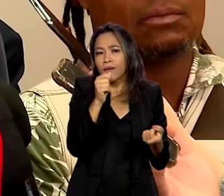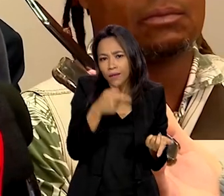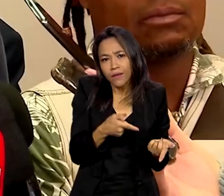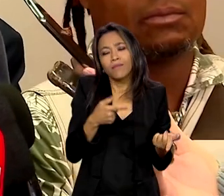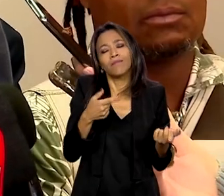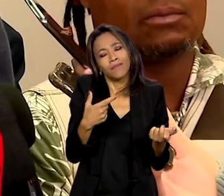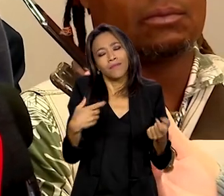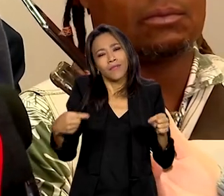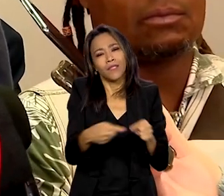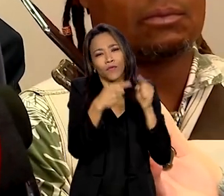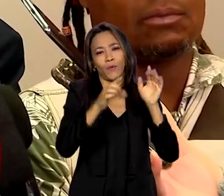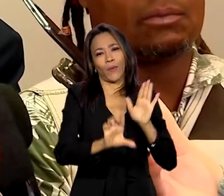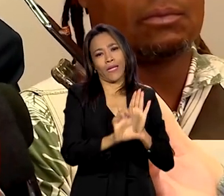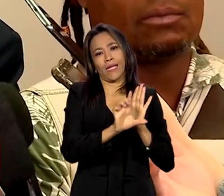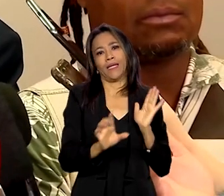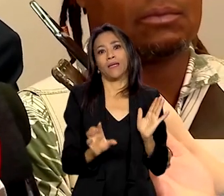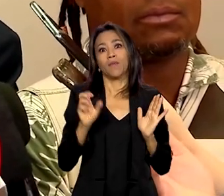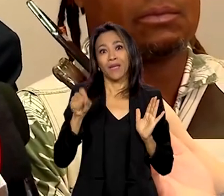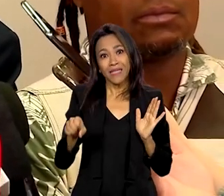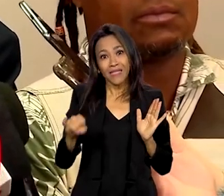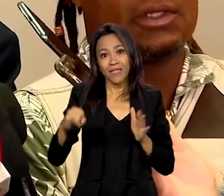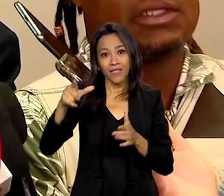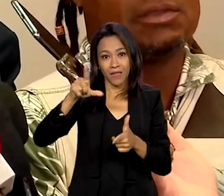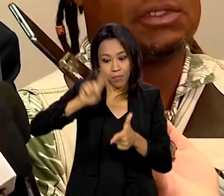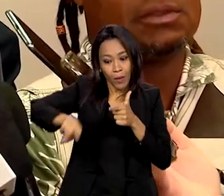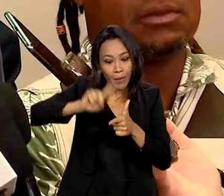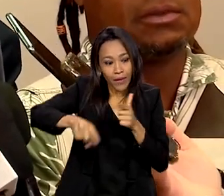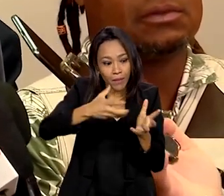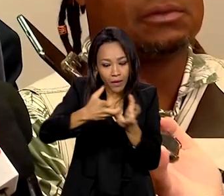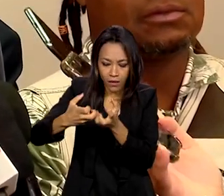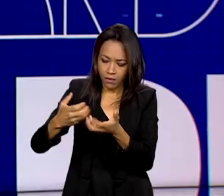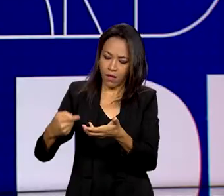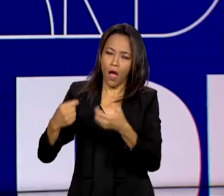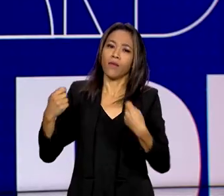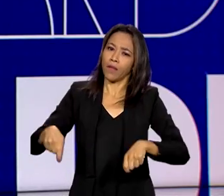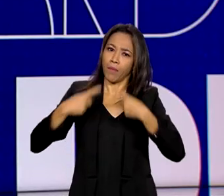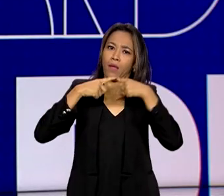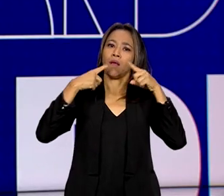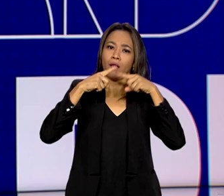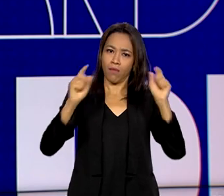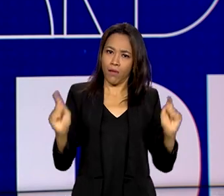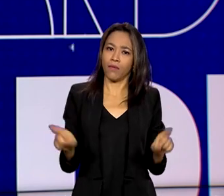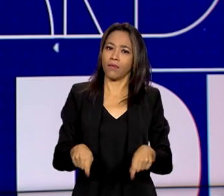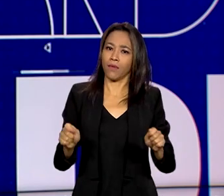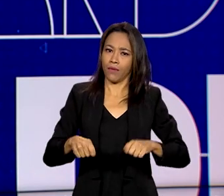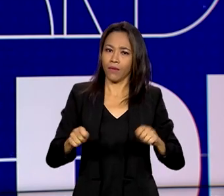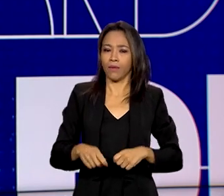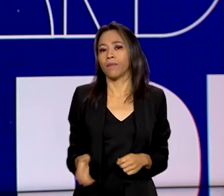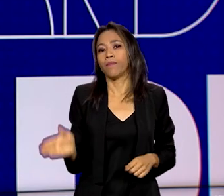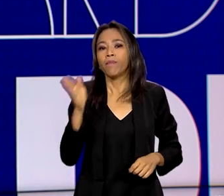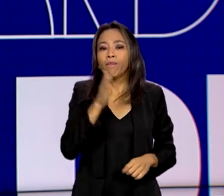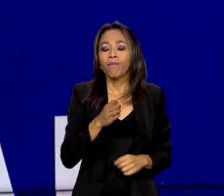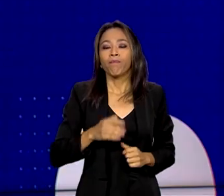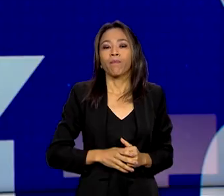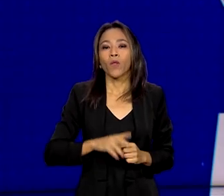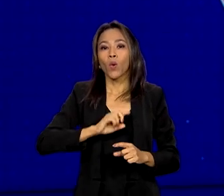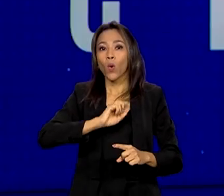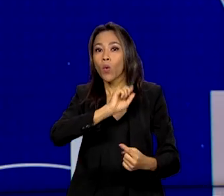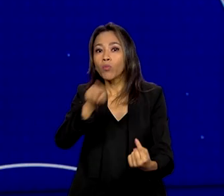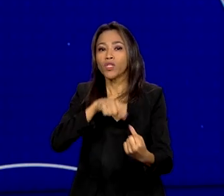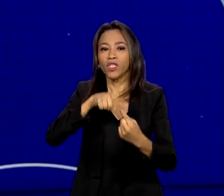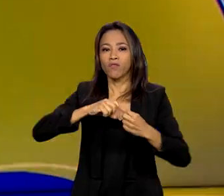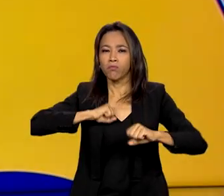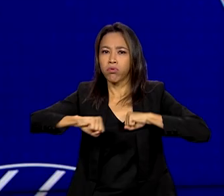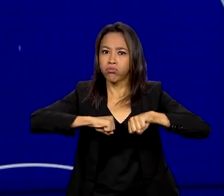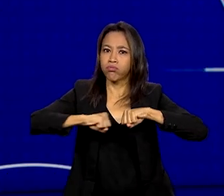se receber com problema, você vai poder ter com quem reclamar. Com a meta de aquecer a economia,